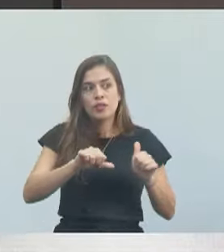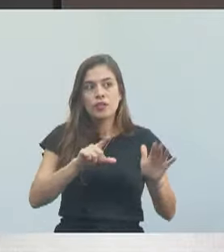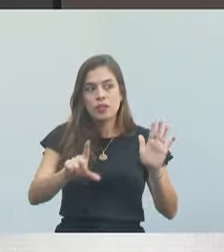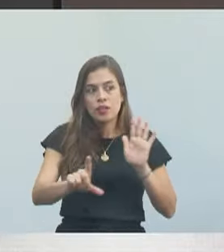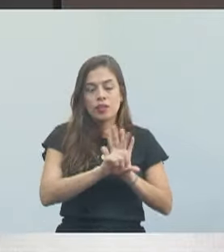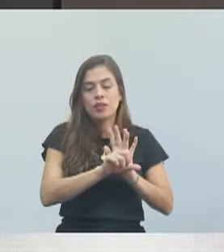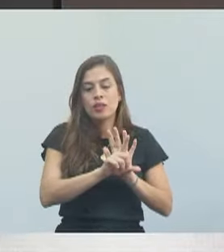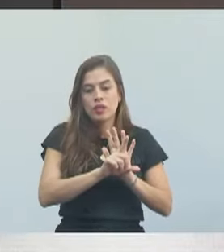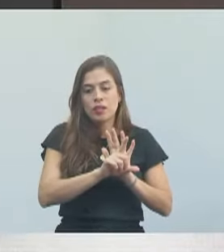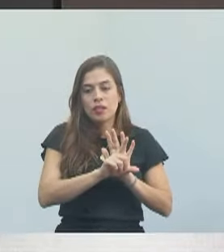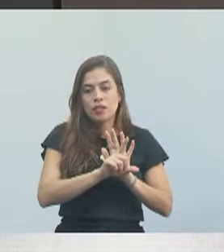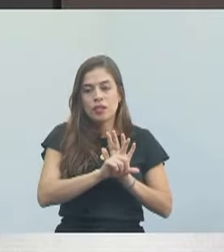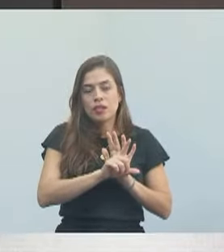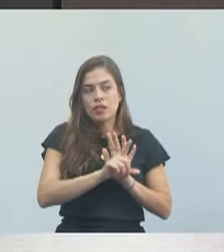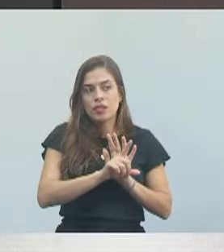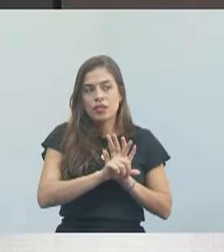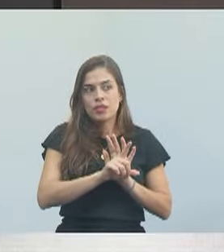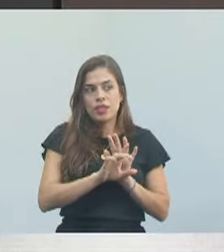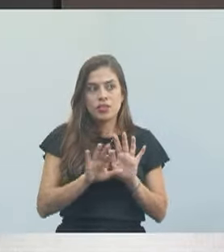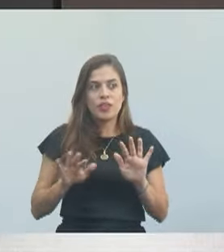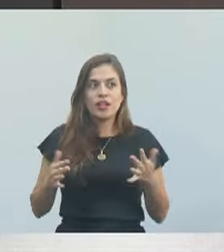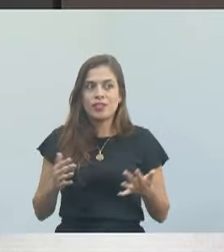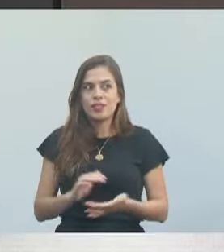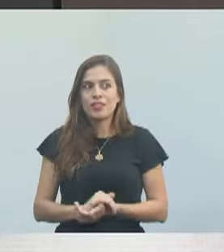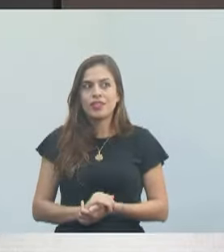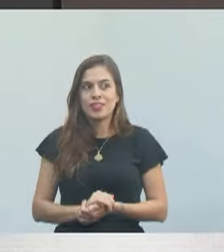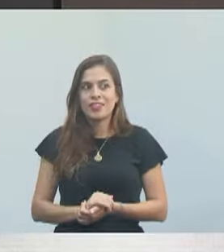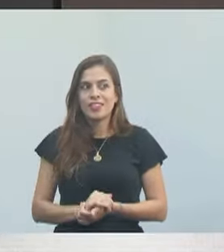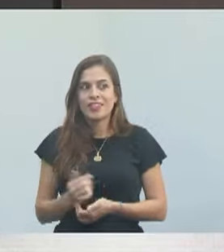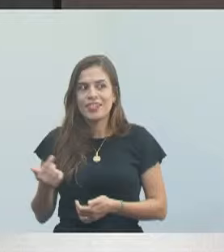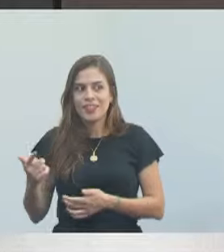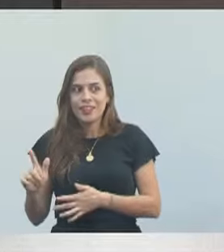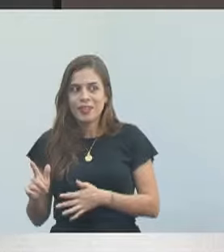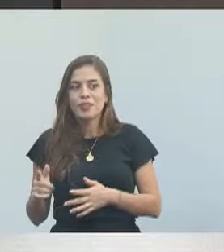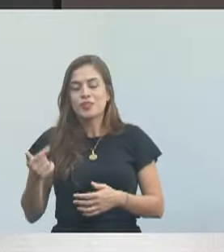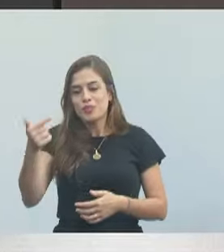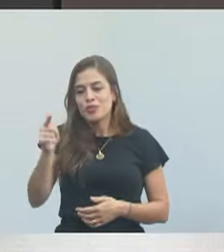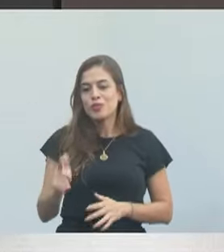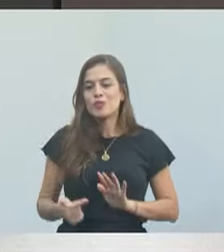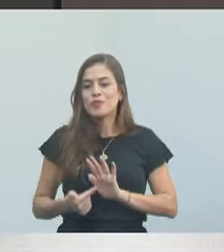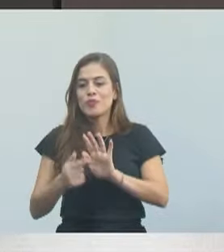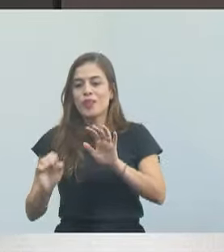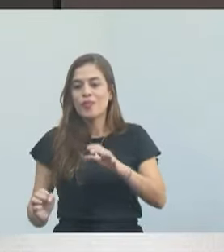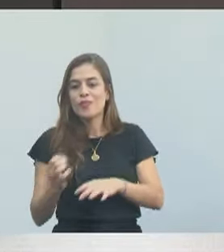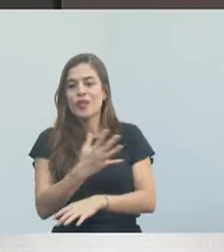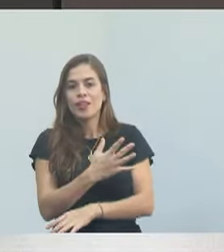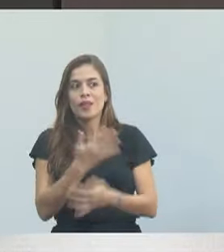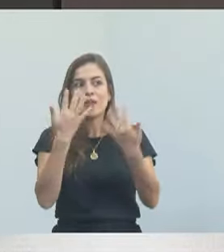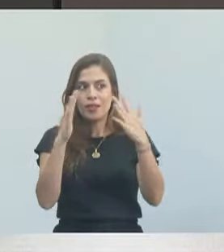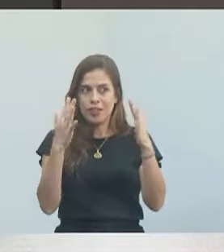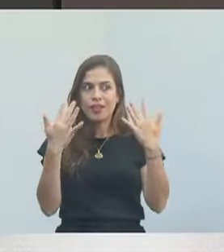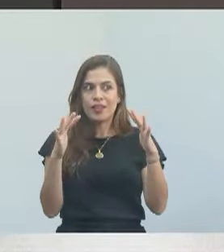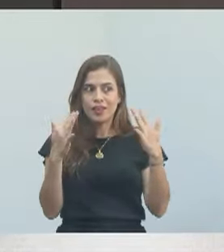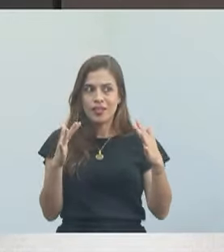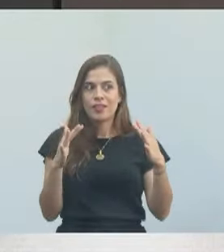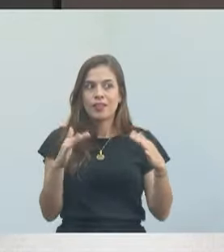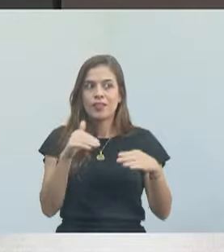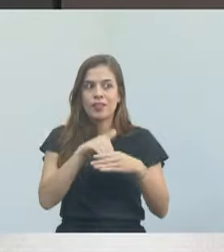lei e deixando ela mais inovada. Parabéns a todos e meu voto é favorável.